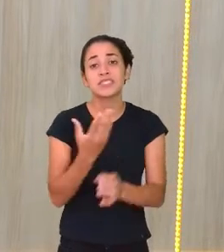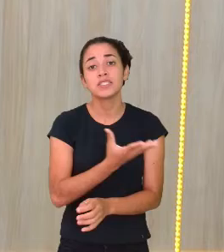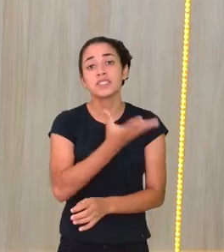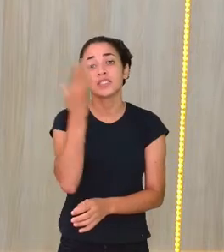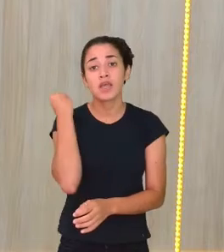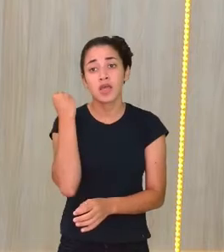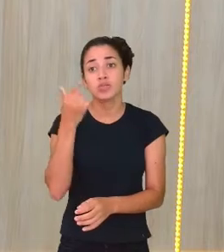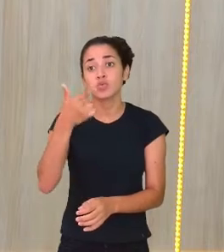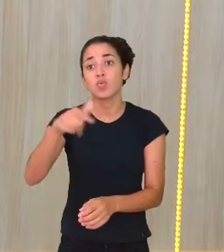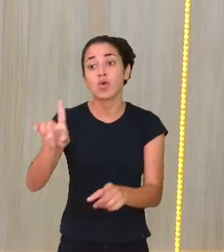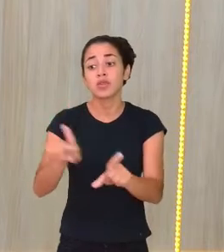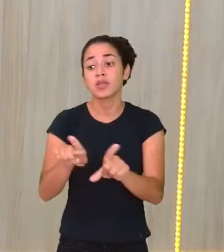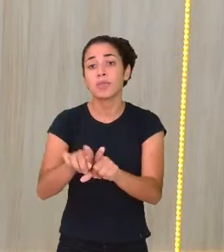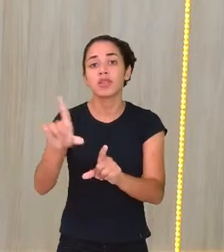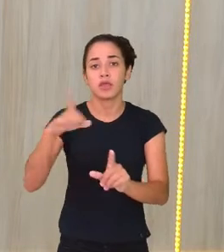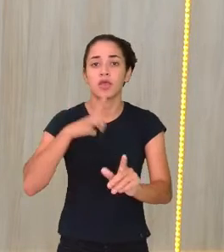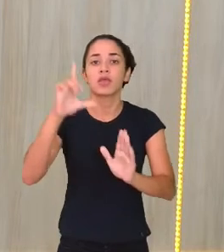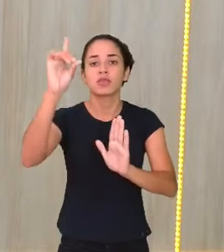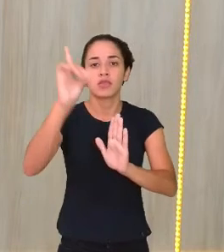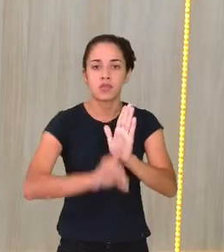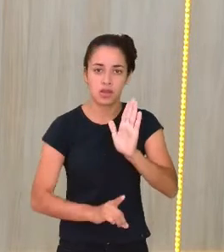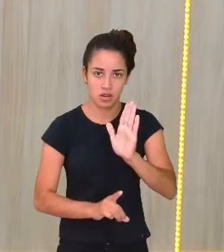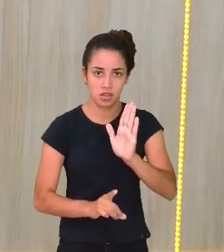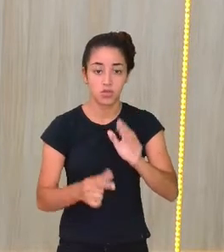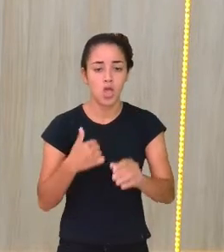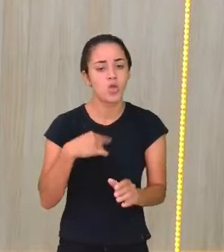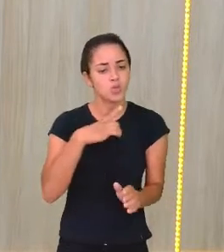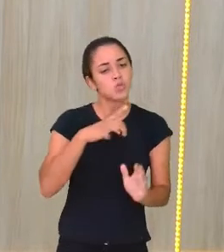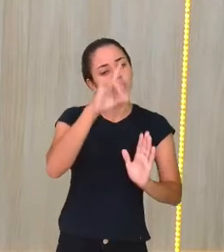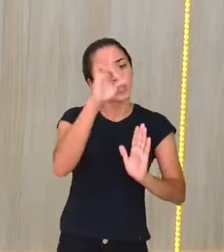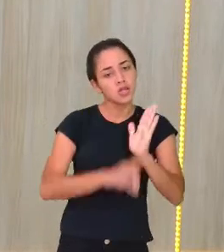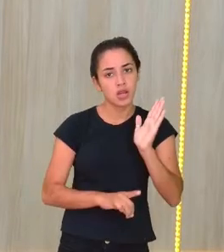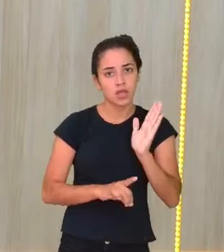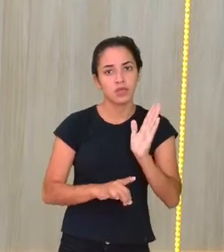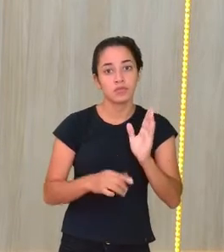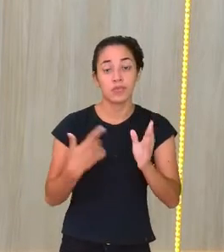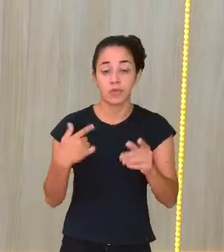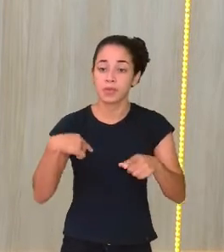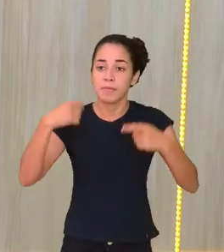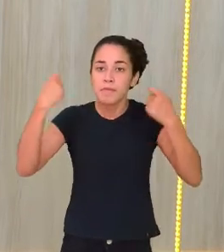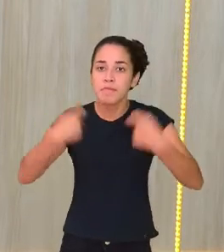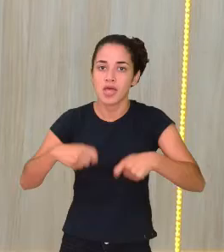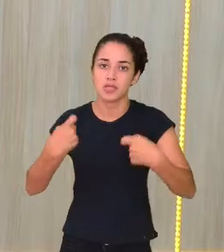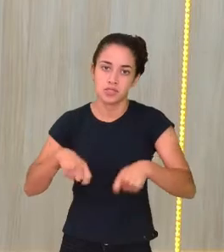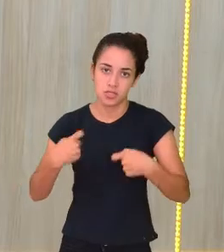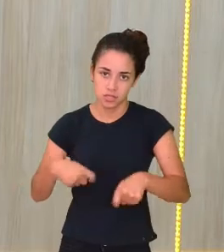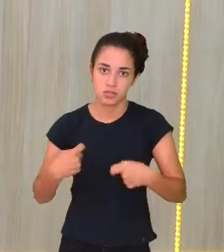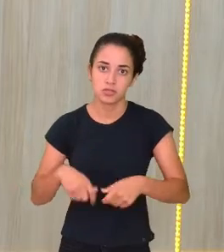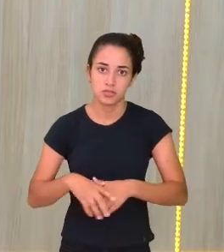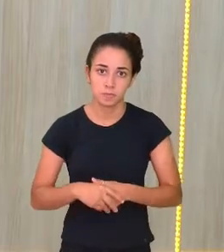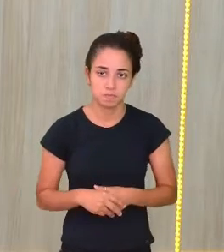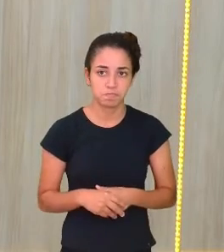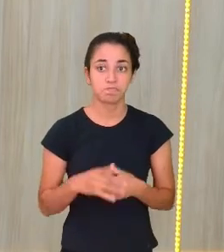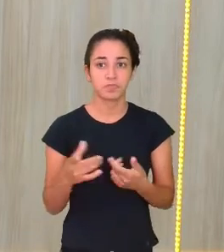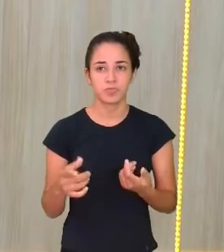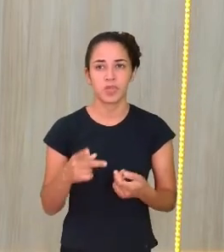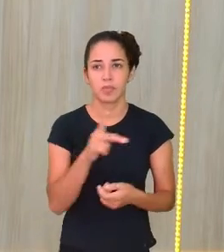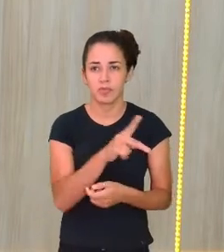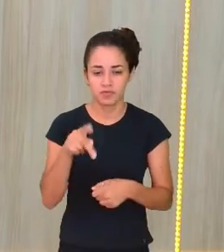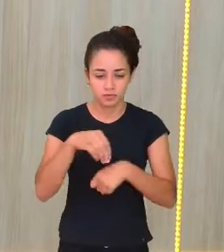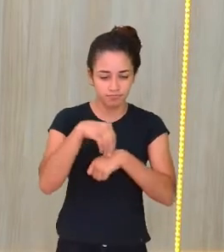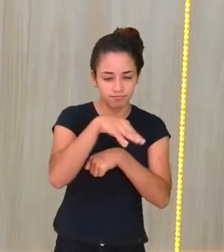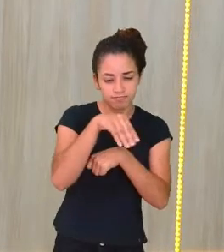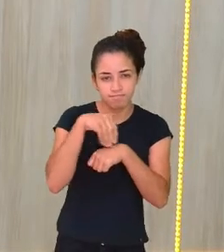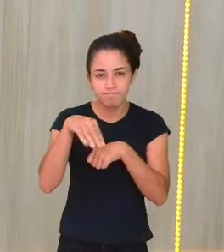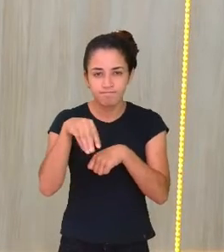outro ele tem o mesmo direito. Quando temos direitos, temos deveres. Então, essa professora, com essa